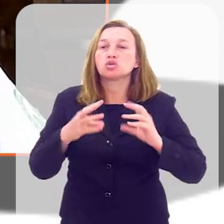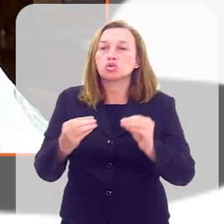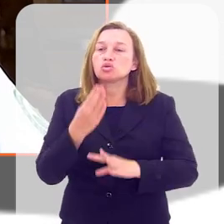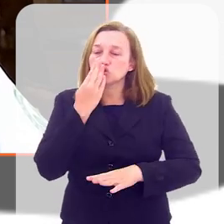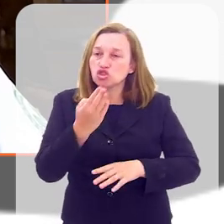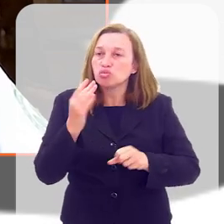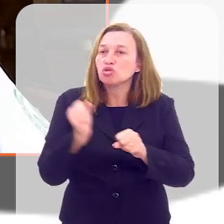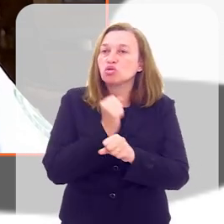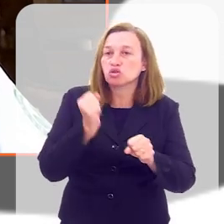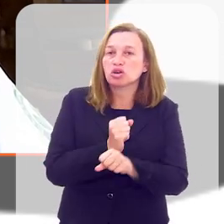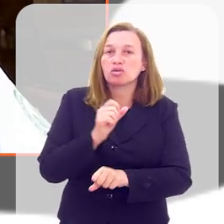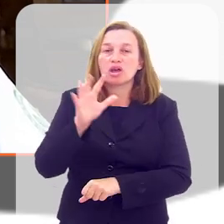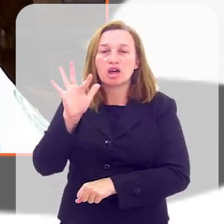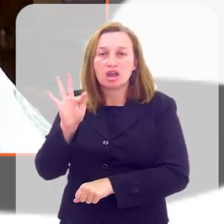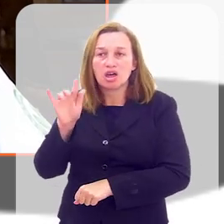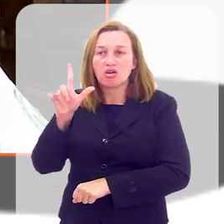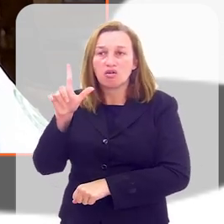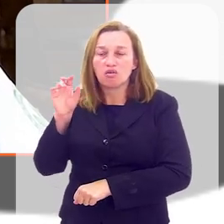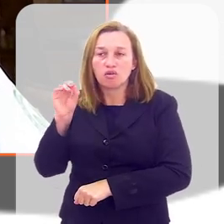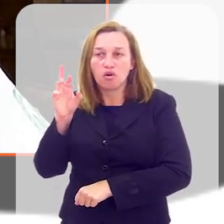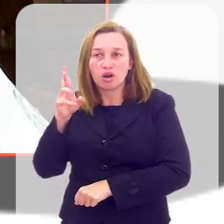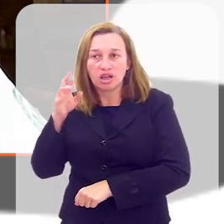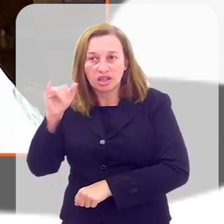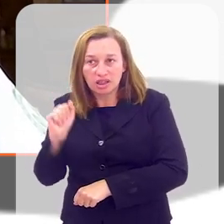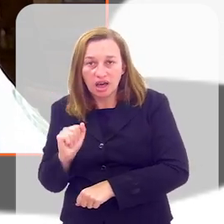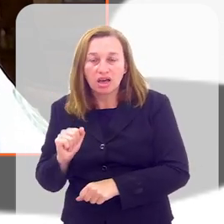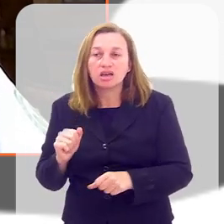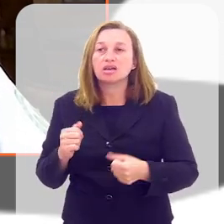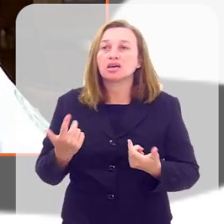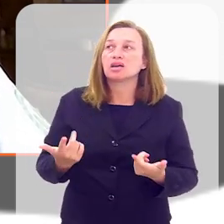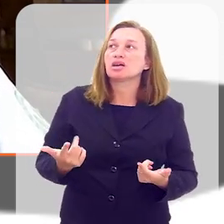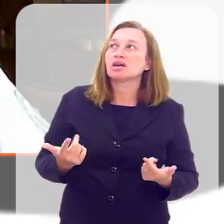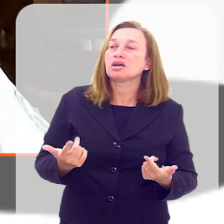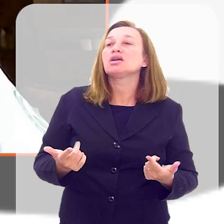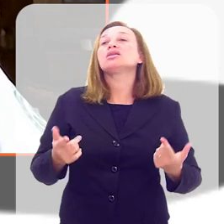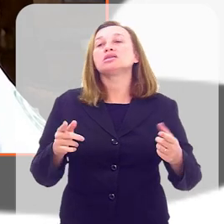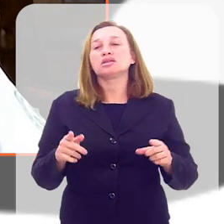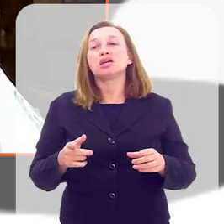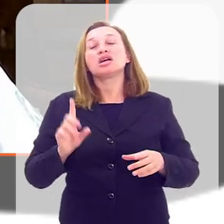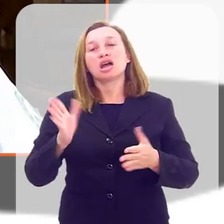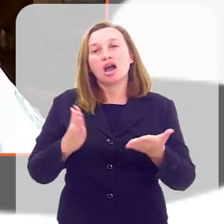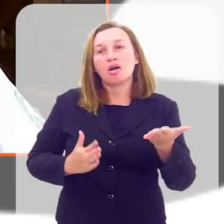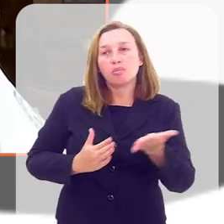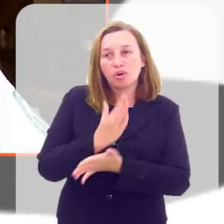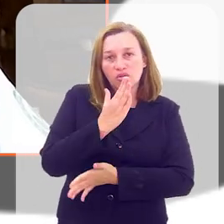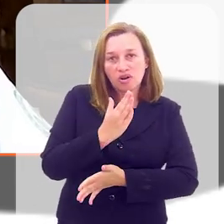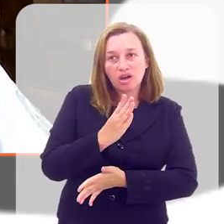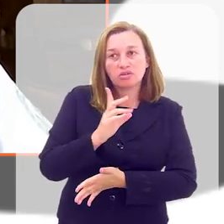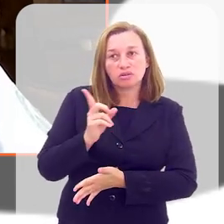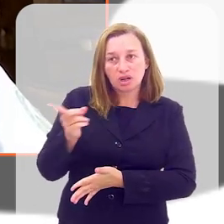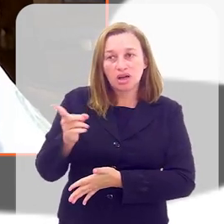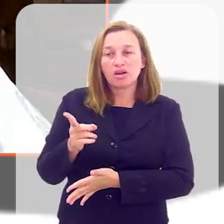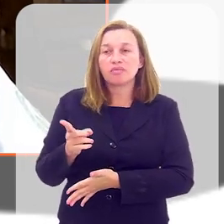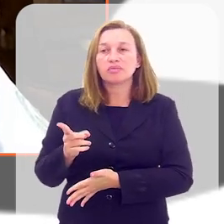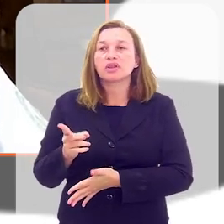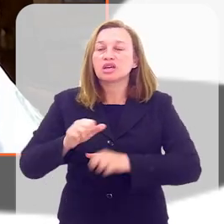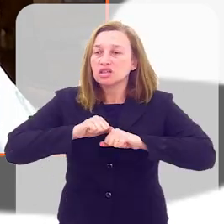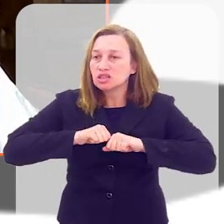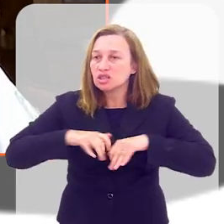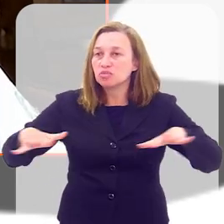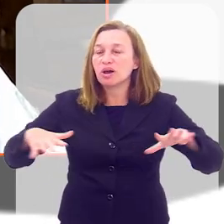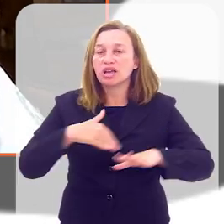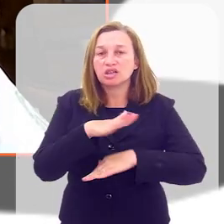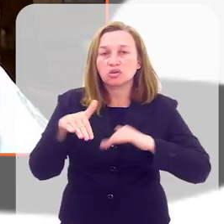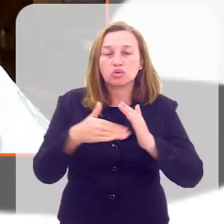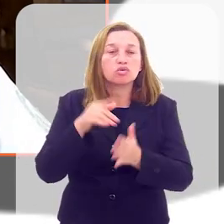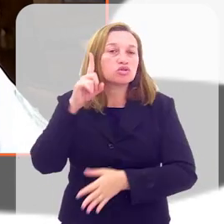fazer todo tipo de construção na Flórida e podendo fazer na Flórida sendo aprovado numa MT